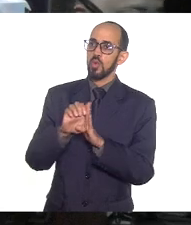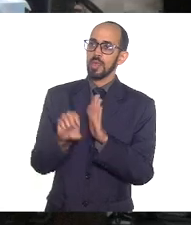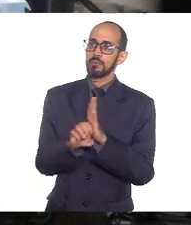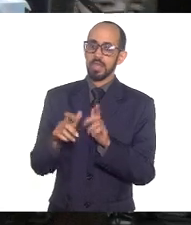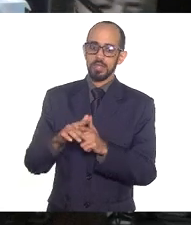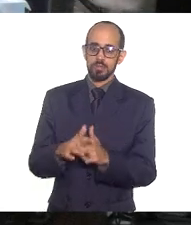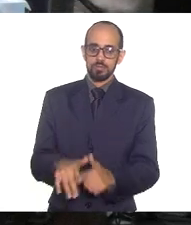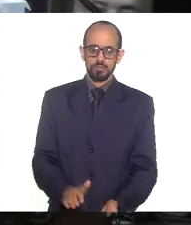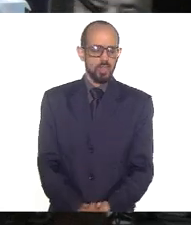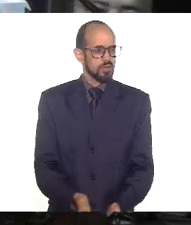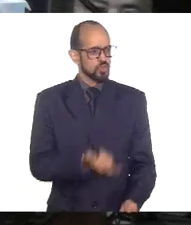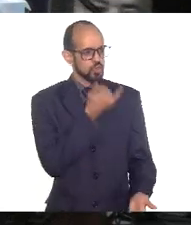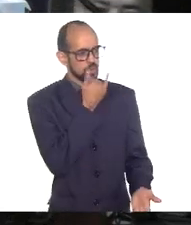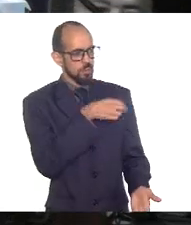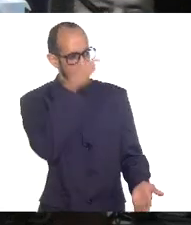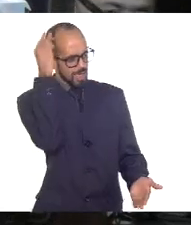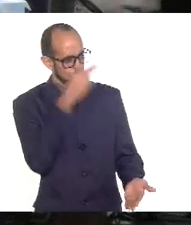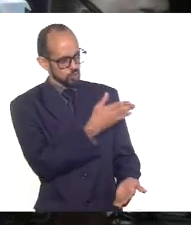Maceió